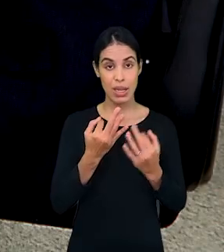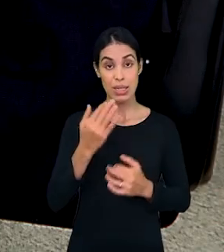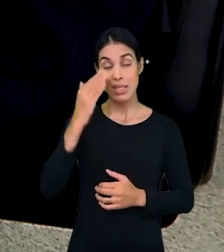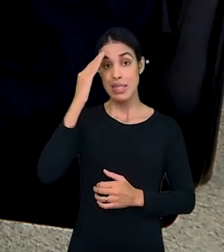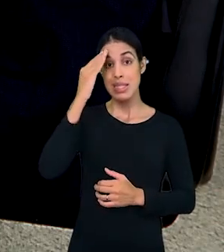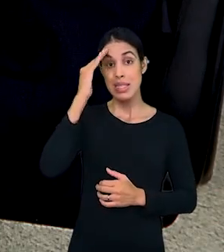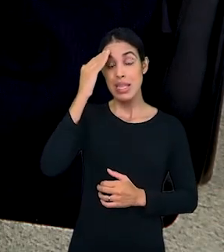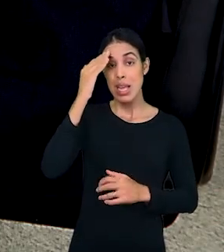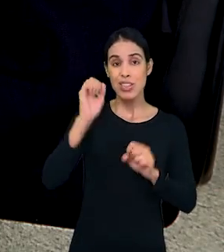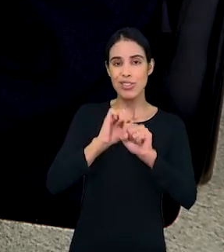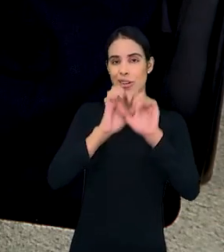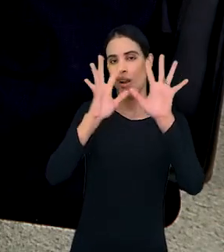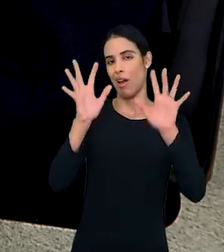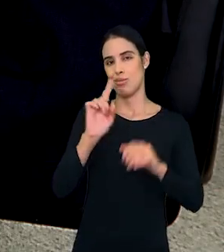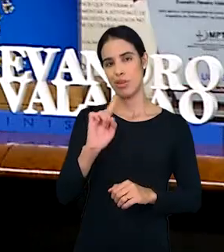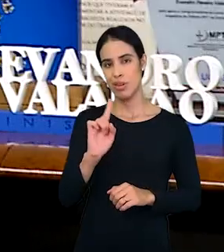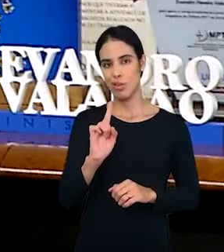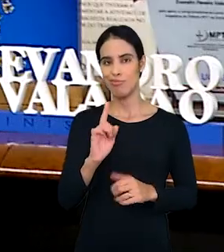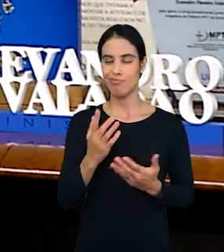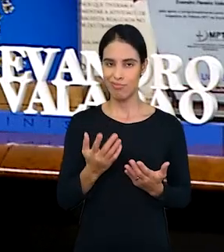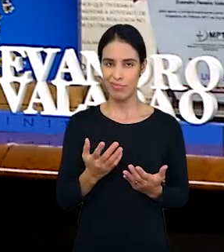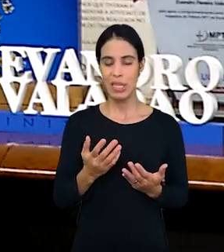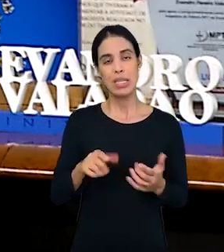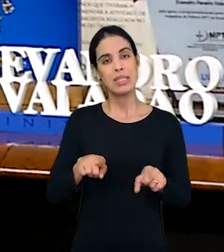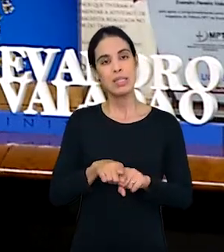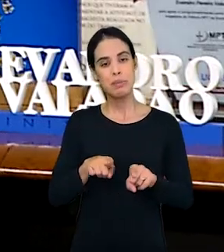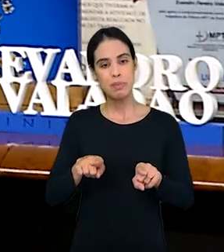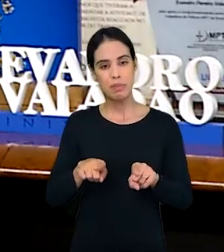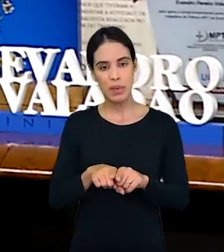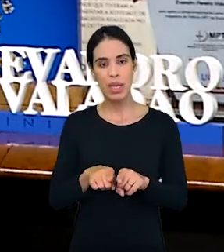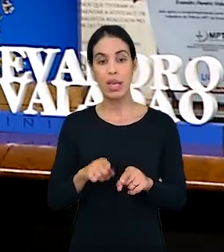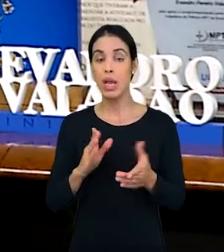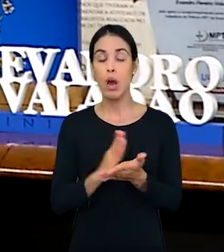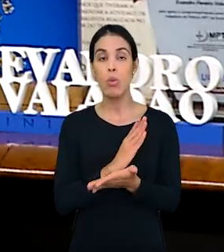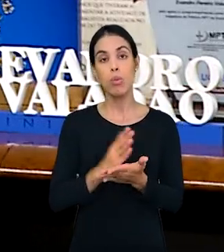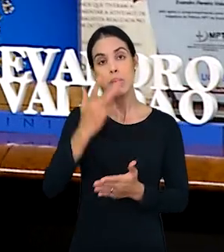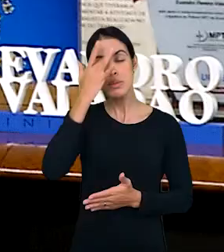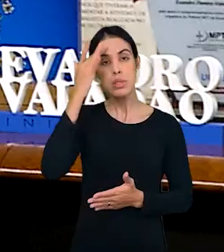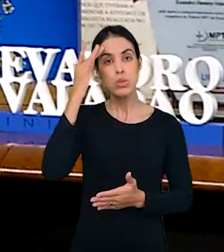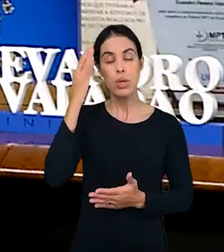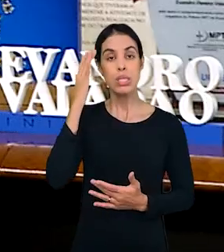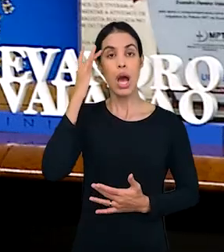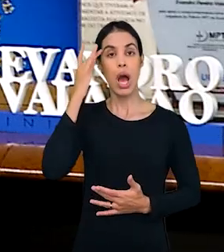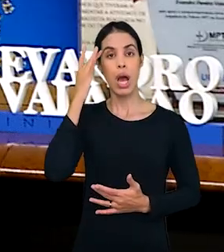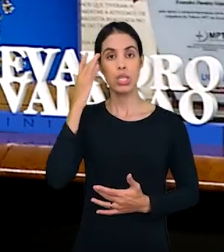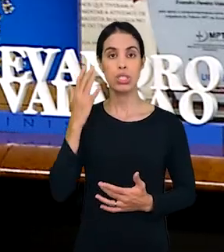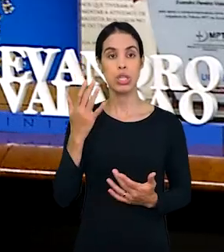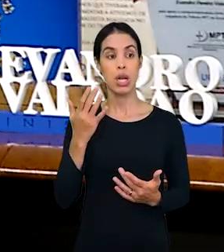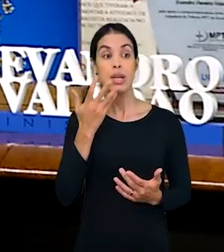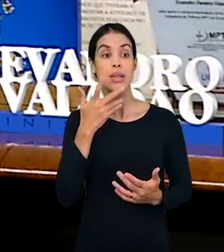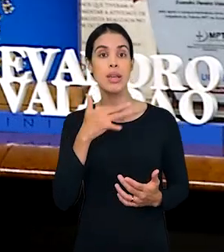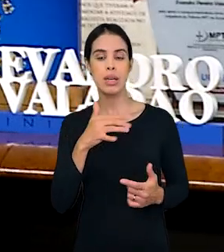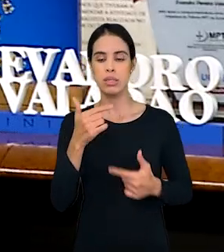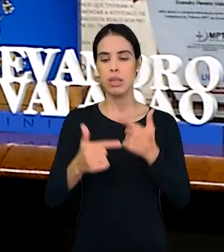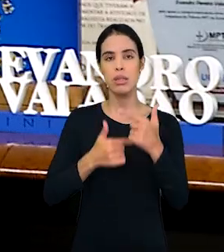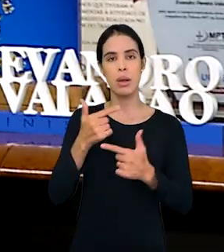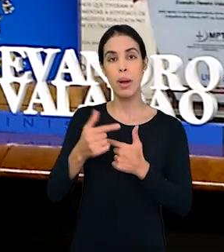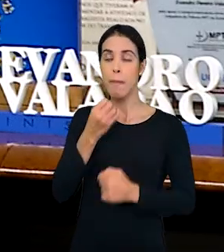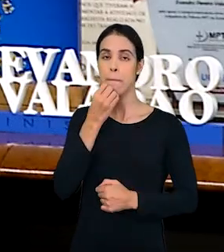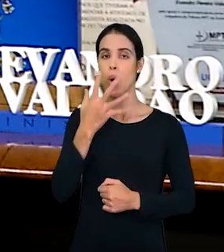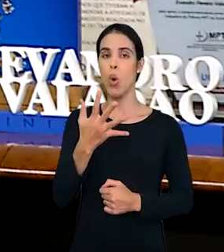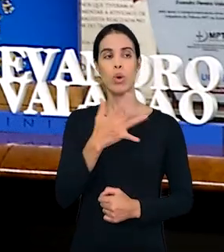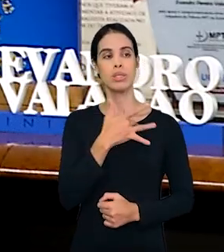prejudicial. E também determinadas pessoas que acham que o trabalho infantil é bom, né? É